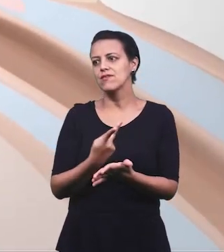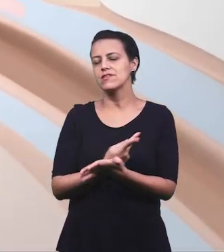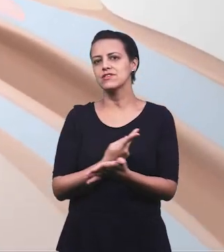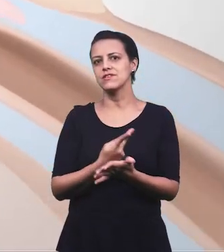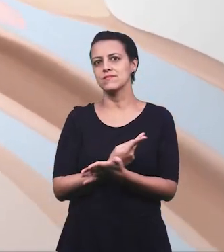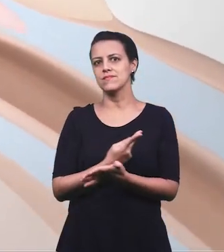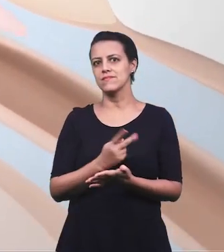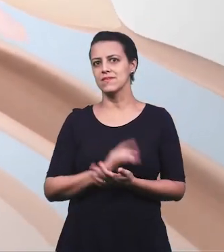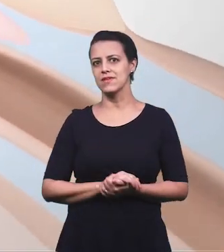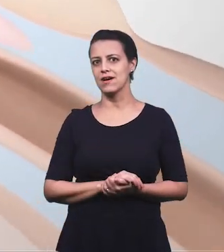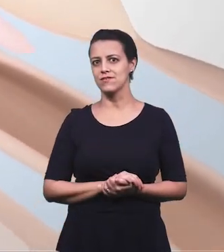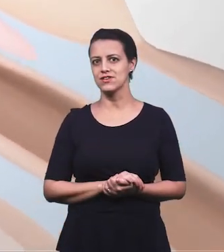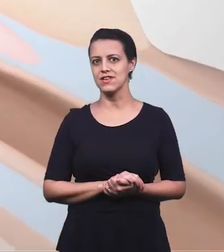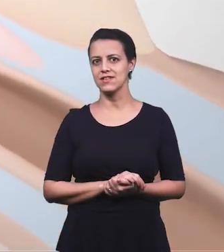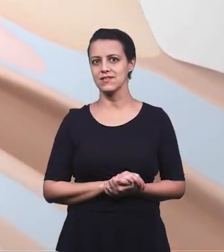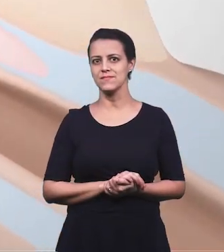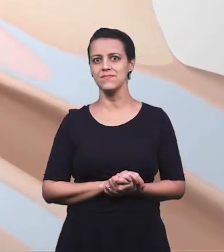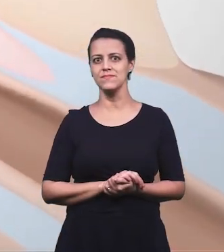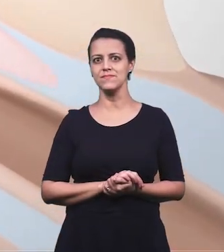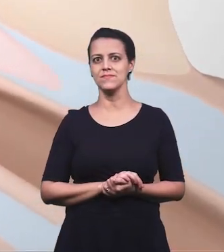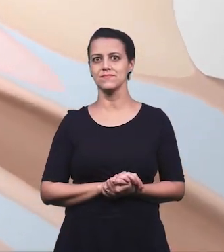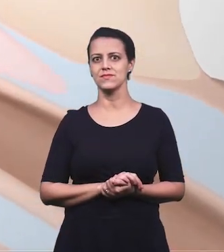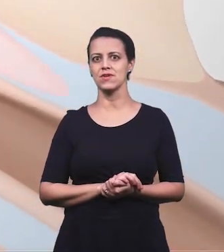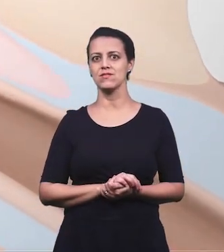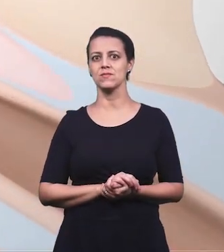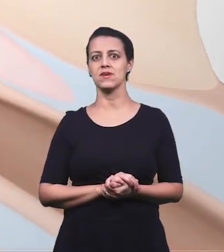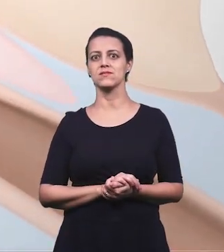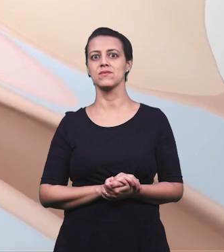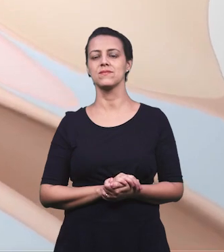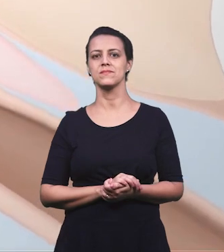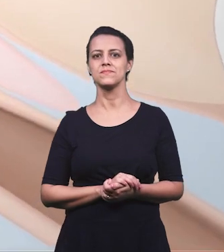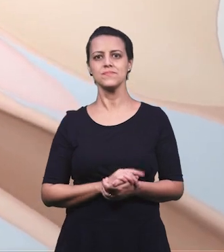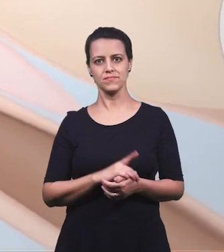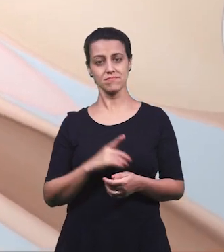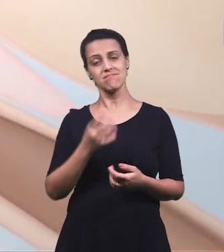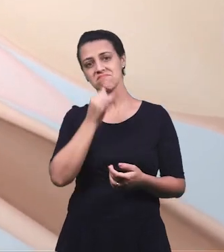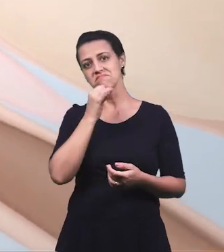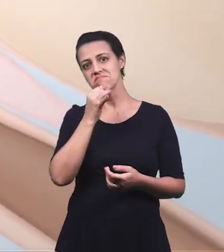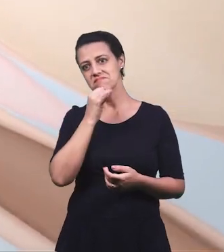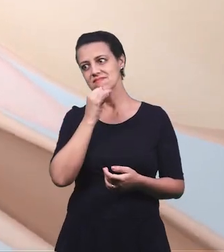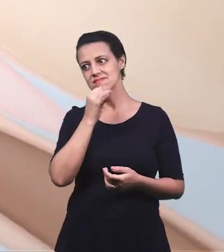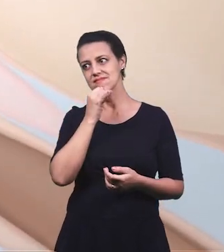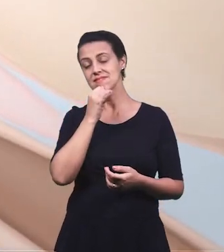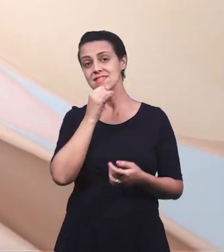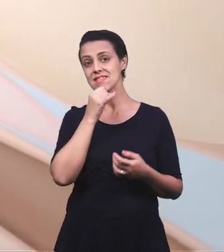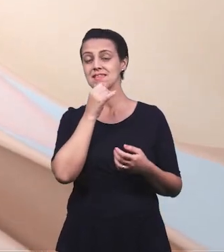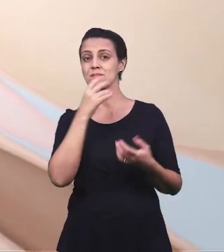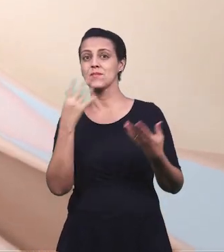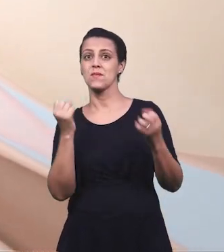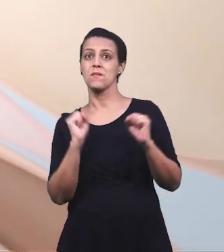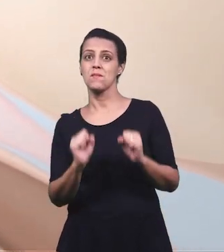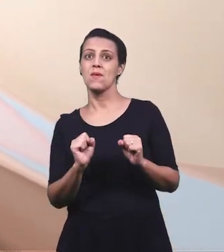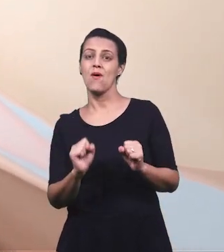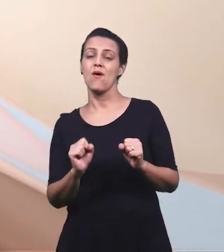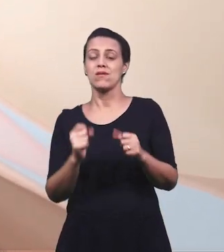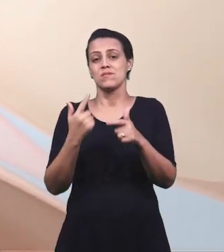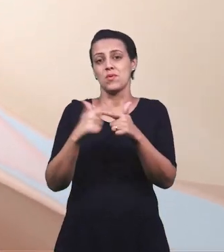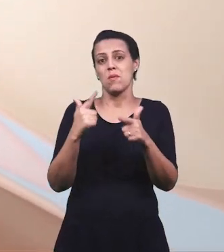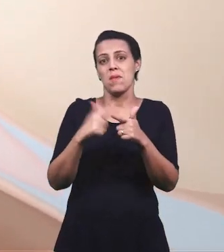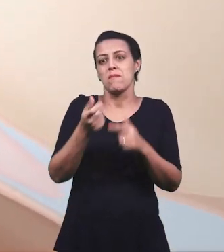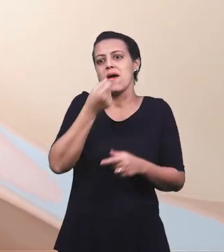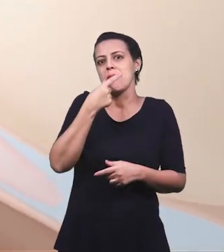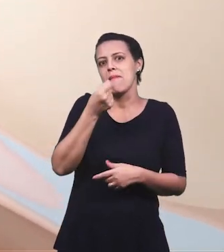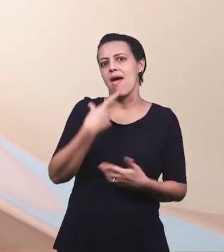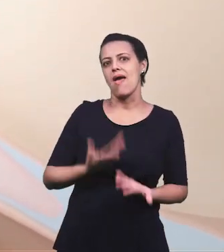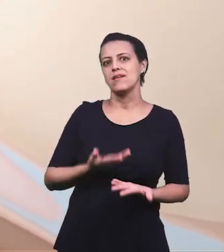é surdo. Ele nasce com alguma dificuldade auditiva, seja por uma má formação ainda no ventre, ou por algum